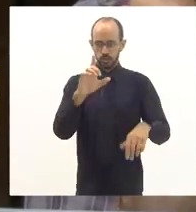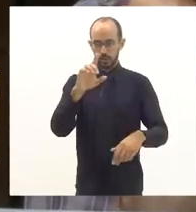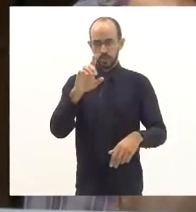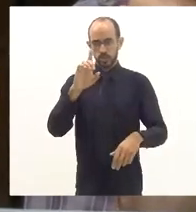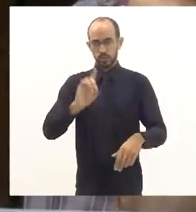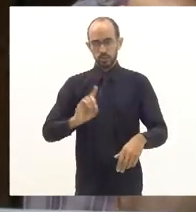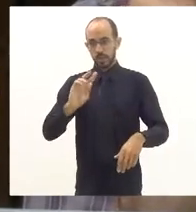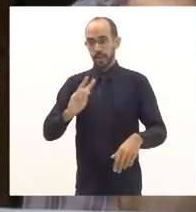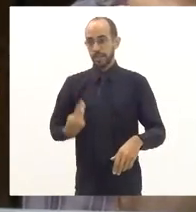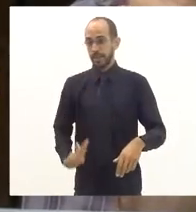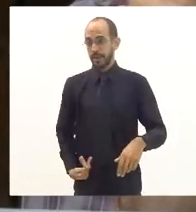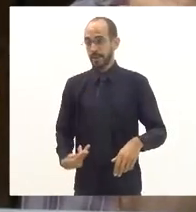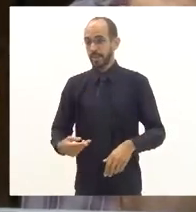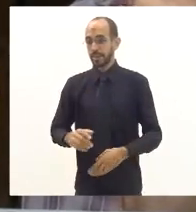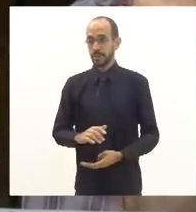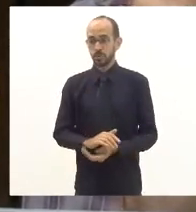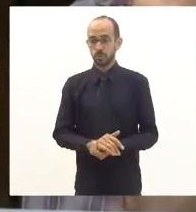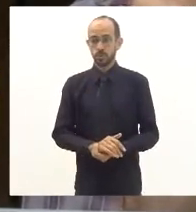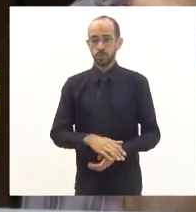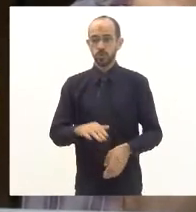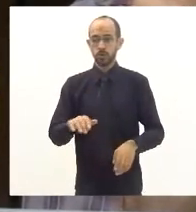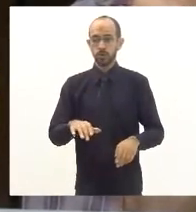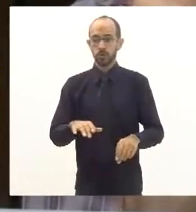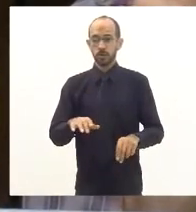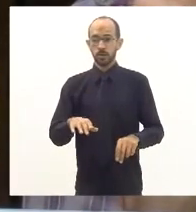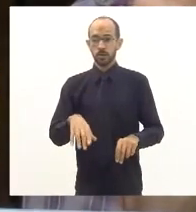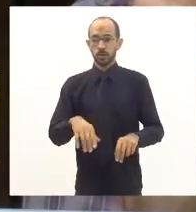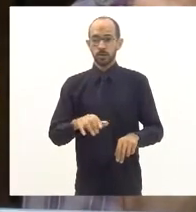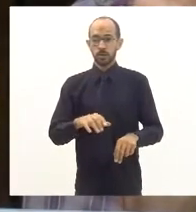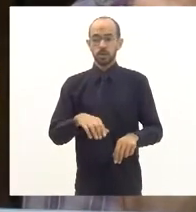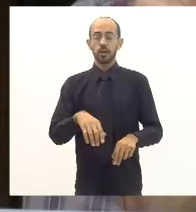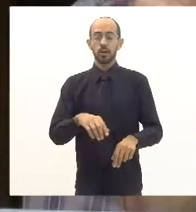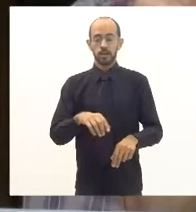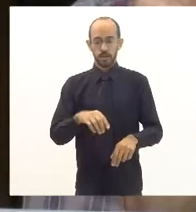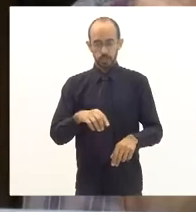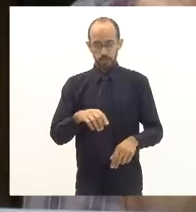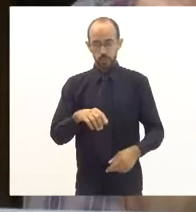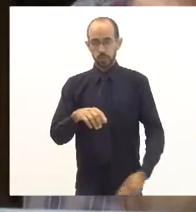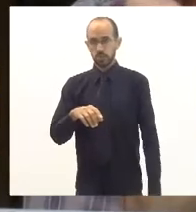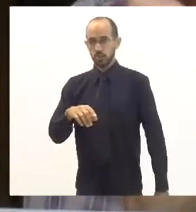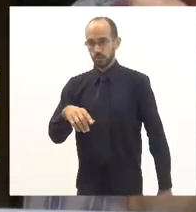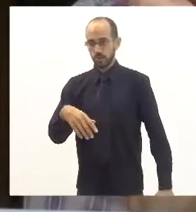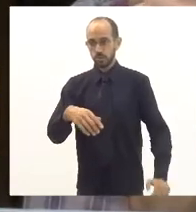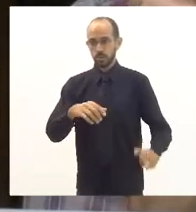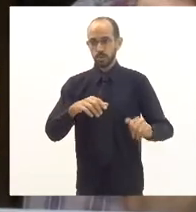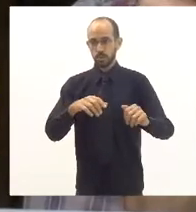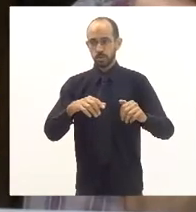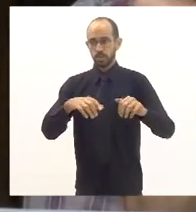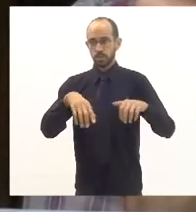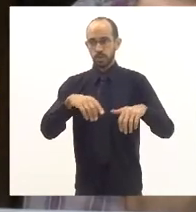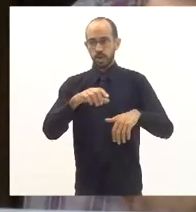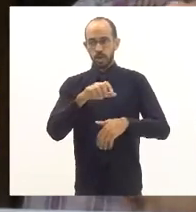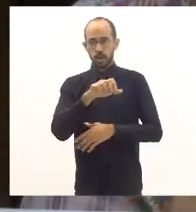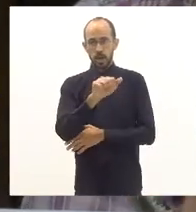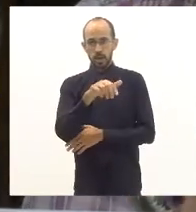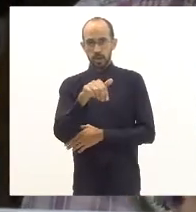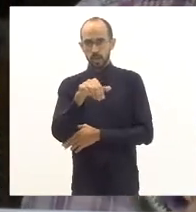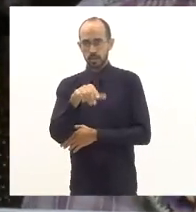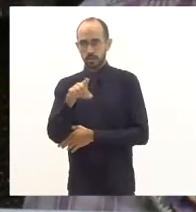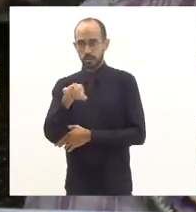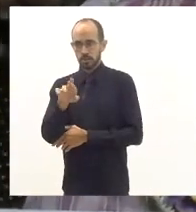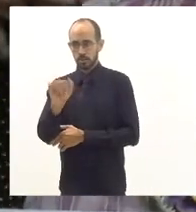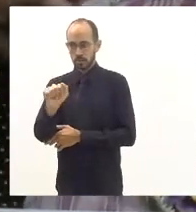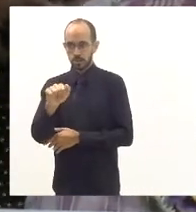pouco com a gente. Doutora Eliane Pereira, promotora do Ministério Público Estadual. Mirela Assad, coordenadora do Núcleo